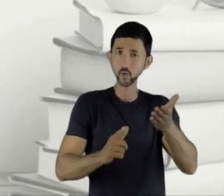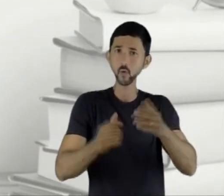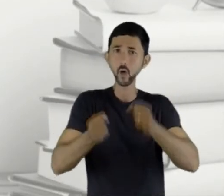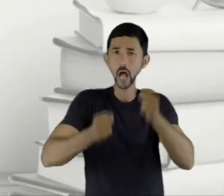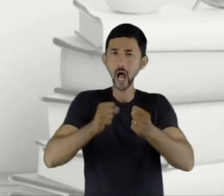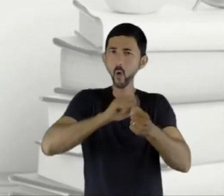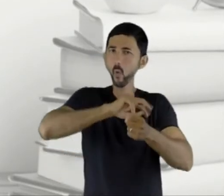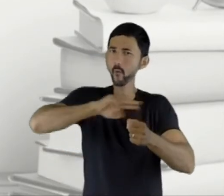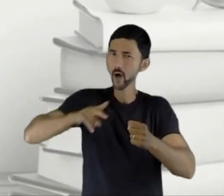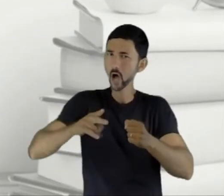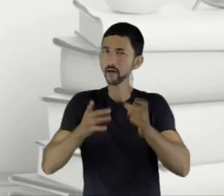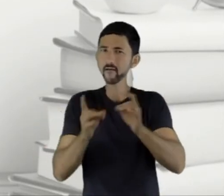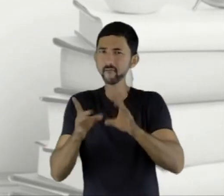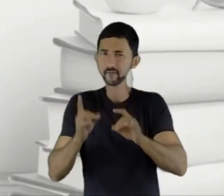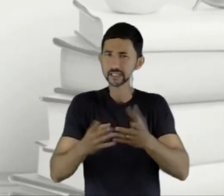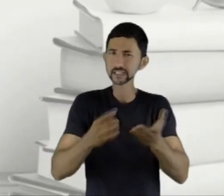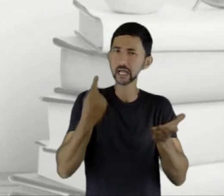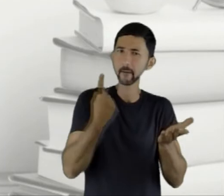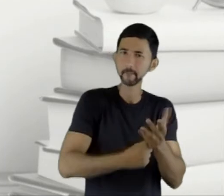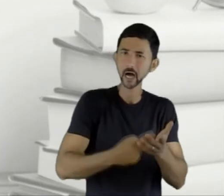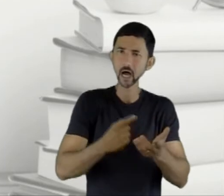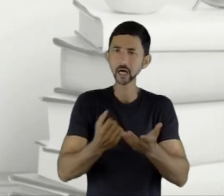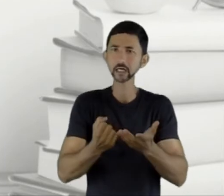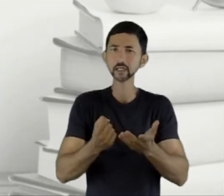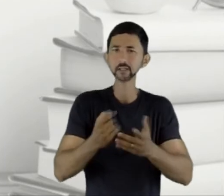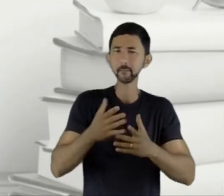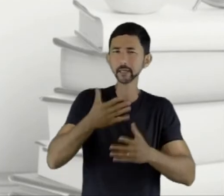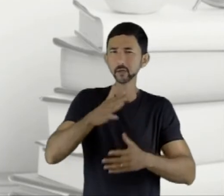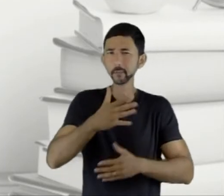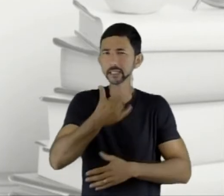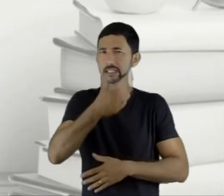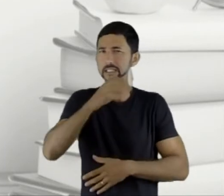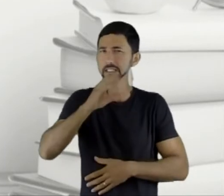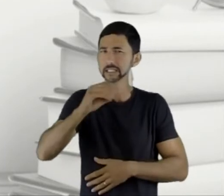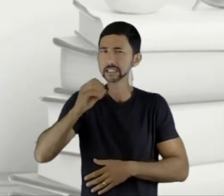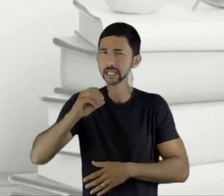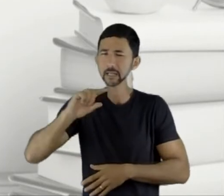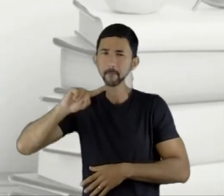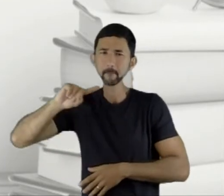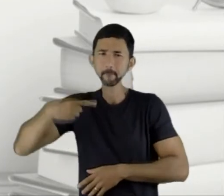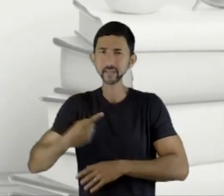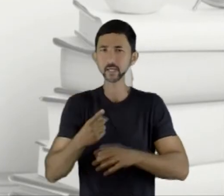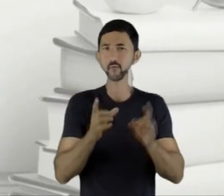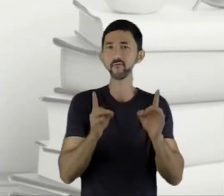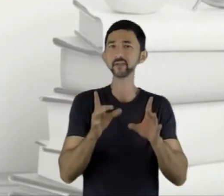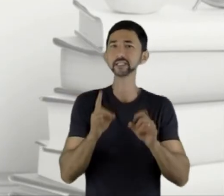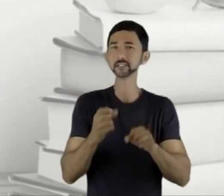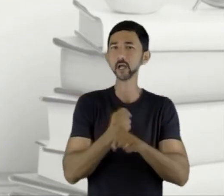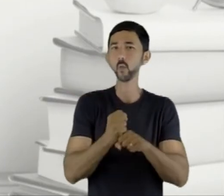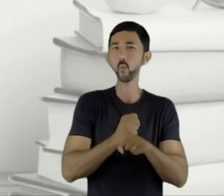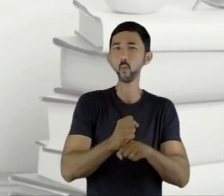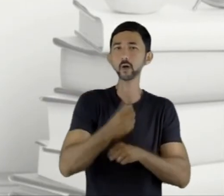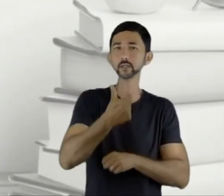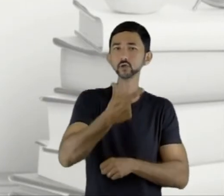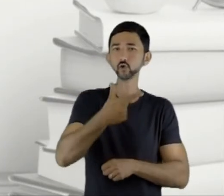vendidos por marca que atingiu pelo menos 100 mil unidades vendidas no ano de